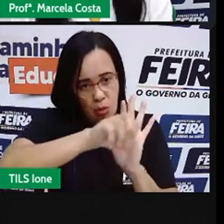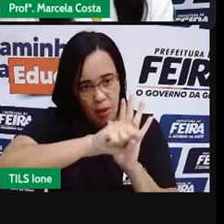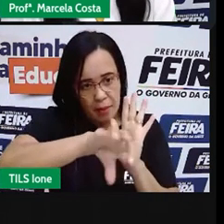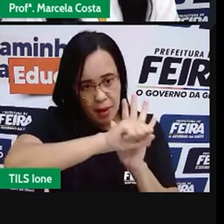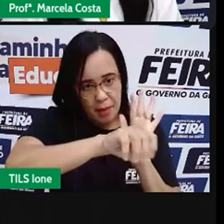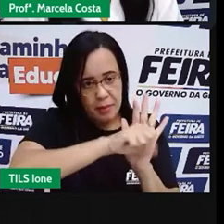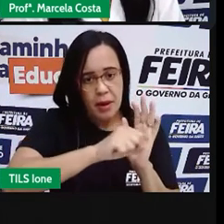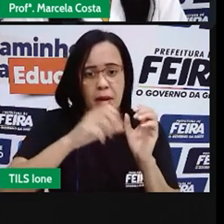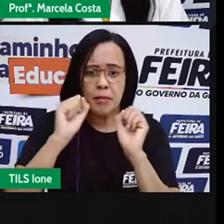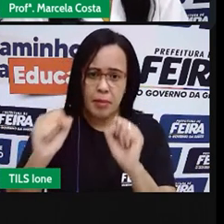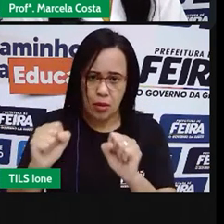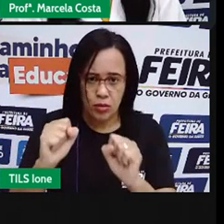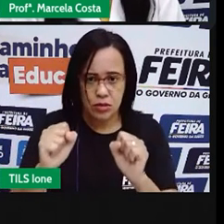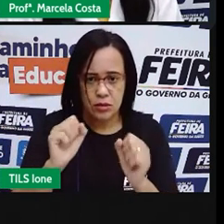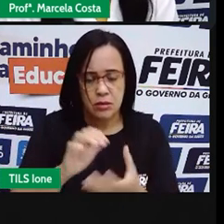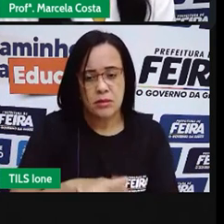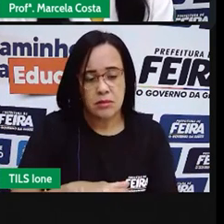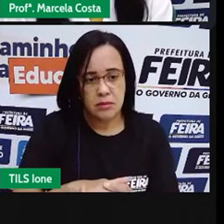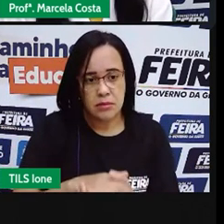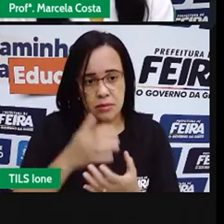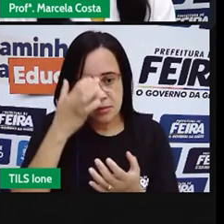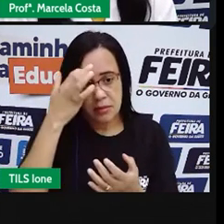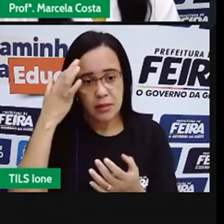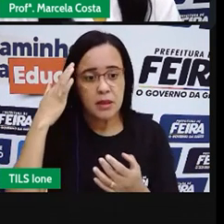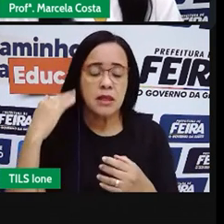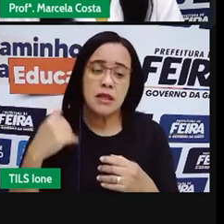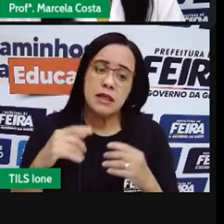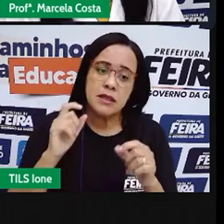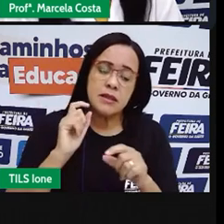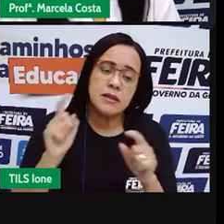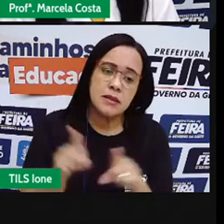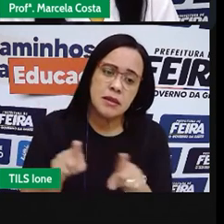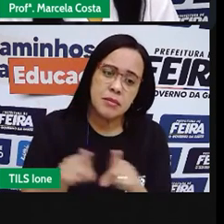A Última Noite de apresentação